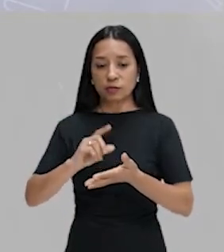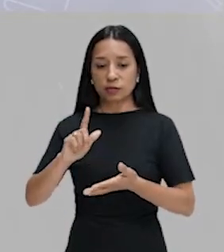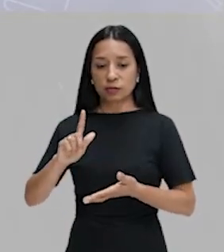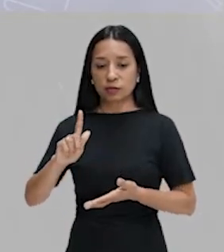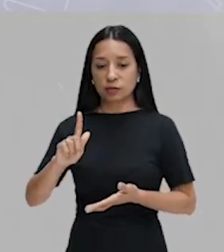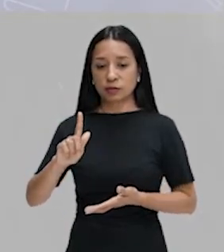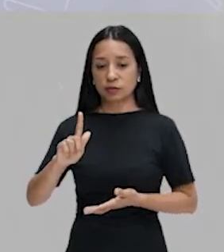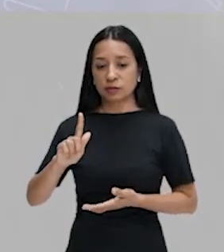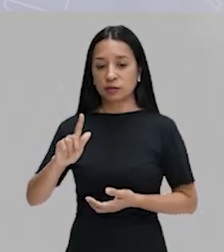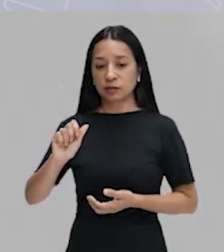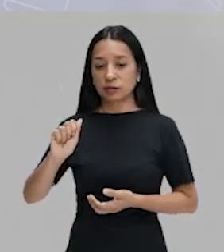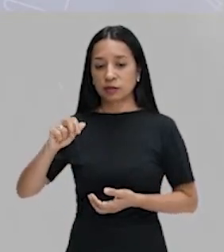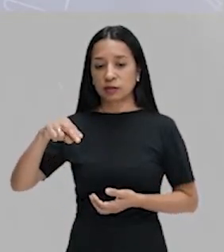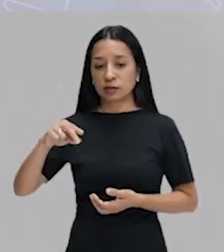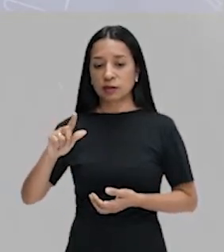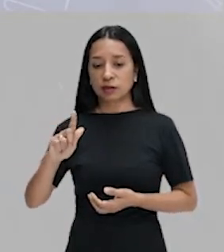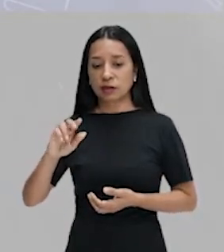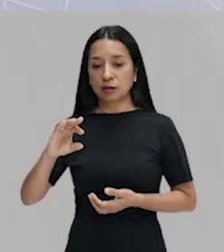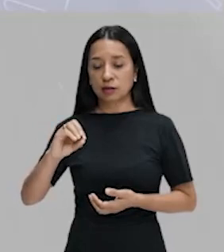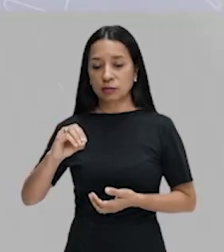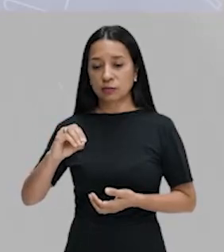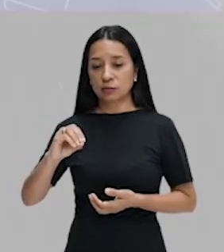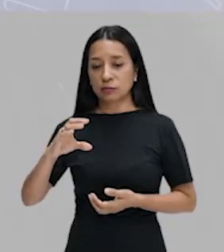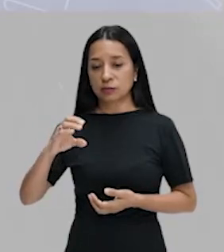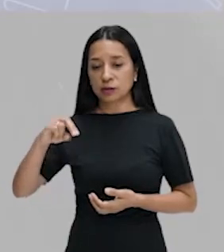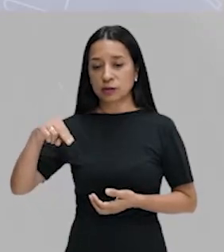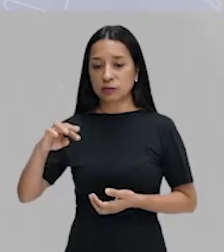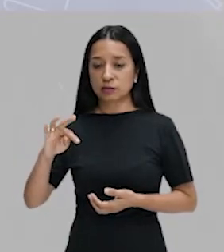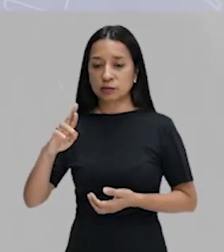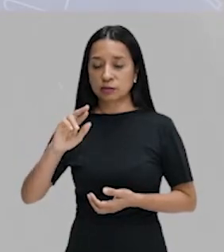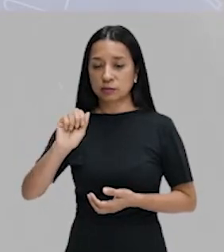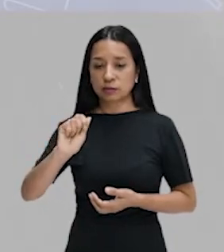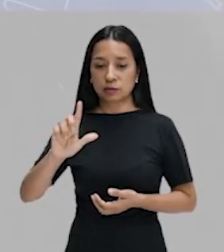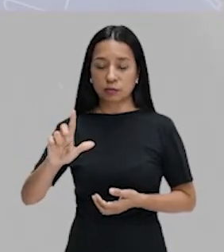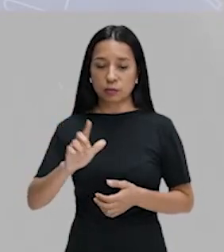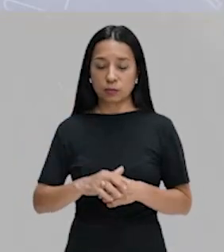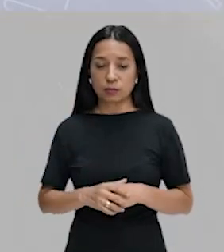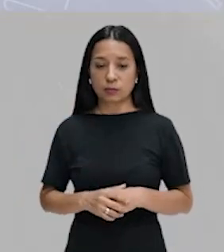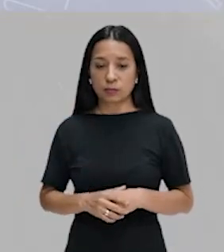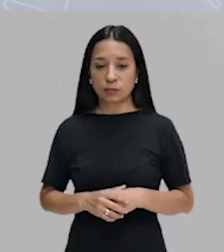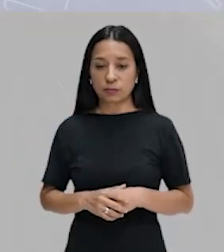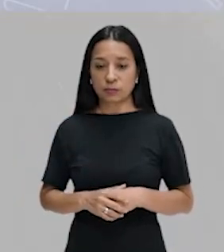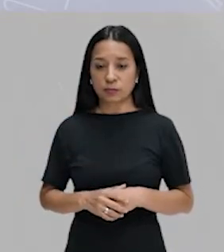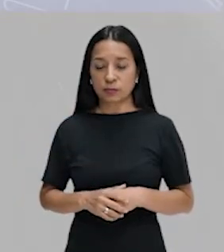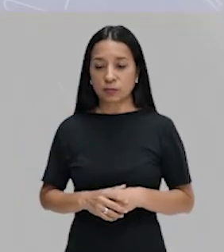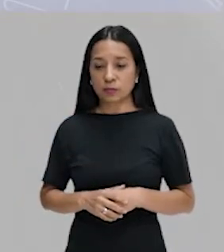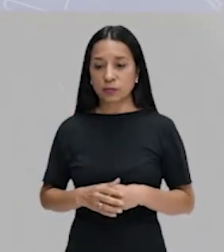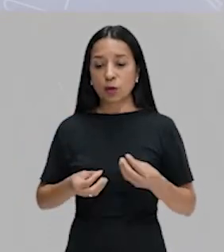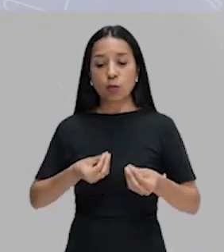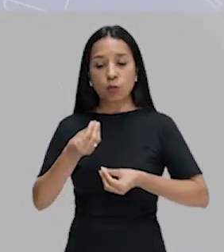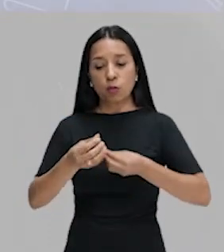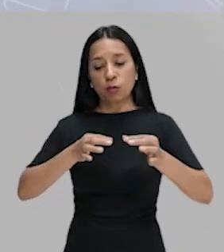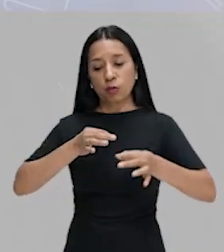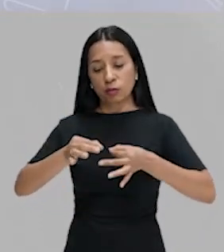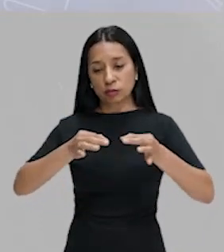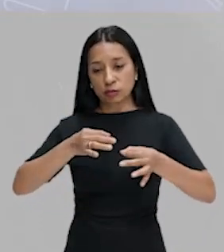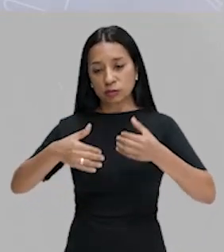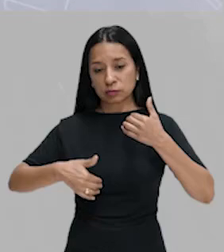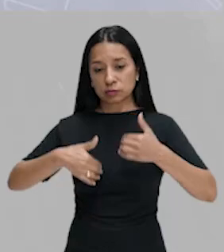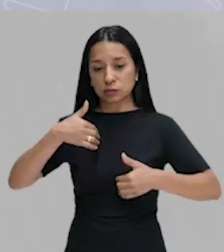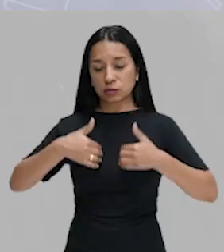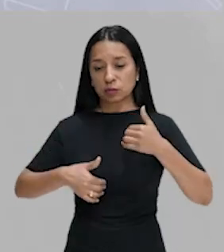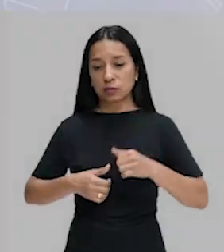central, que é justamente onde se acumulam esses neurônios, tá? A organização corporal desses animais, a gente